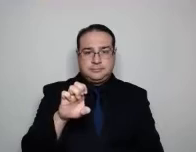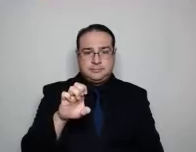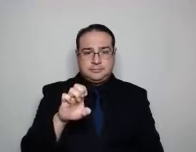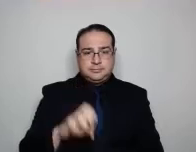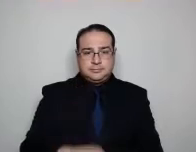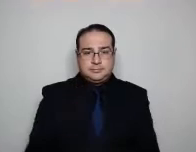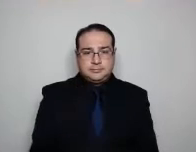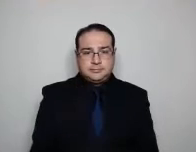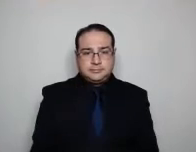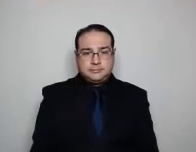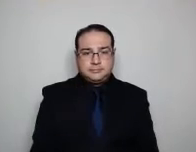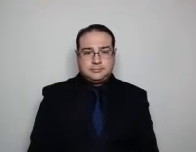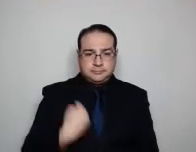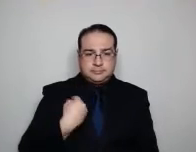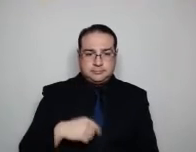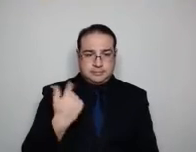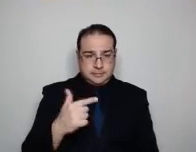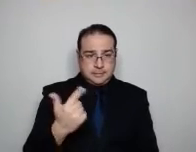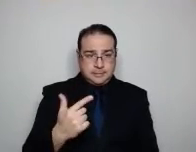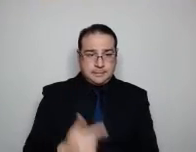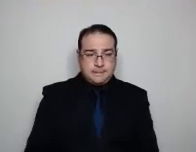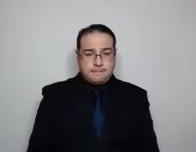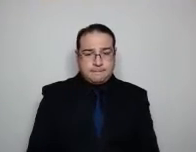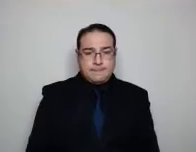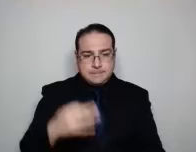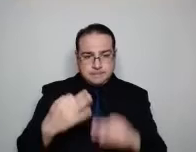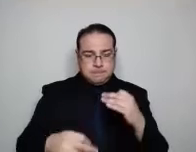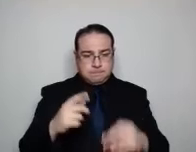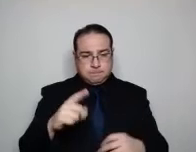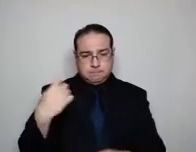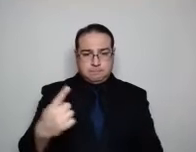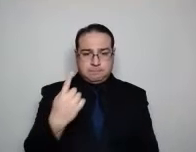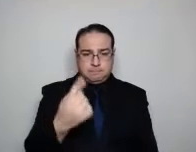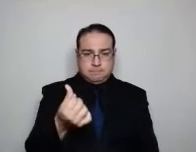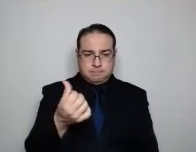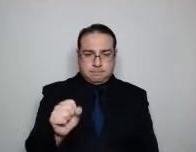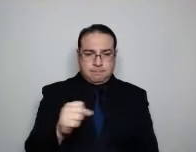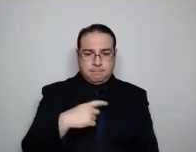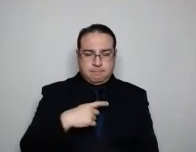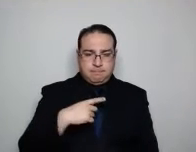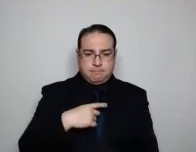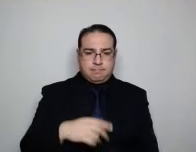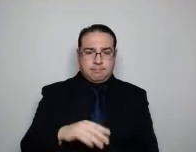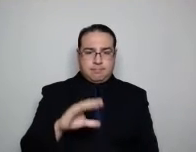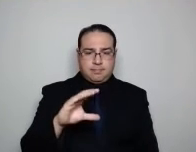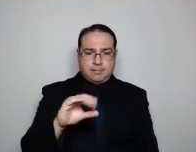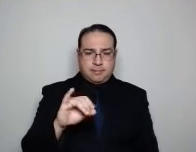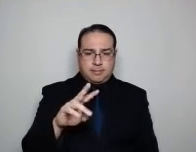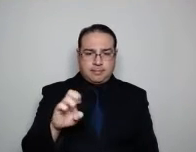Não está presente, senhor. Está julgado. Na sequência, 168, apelação civil